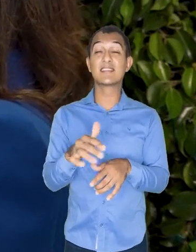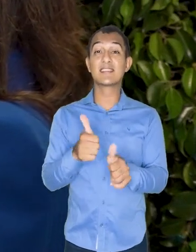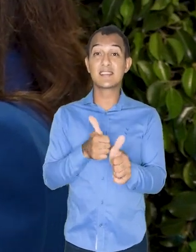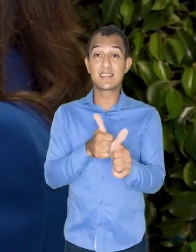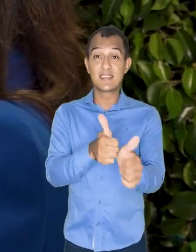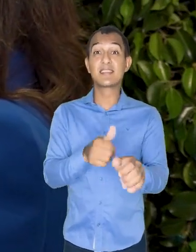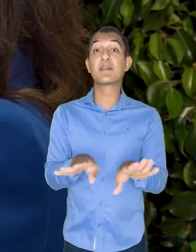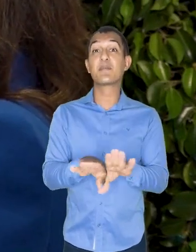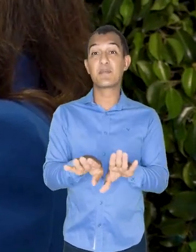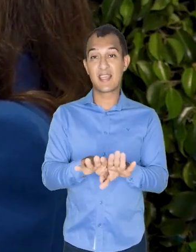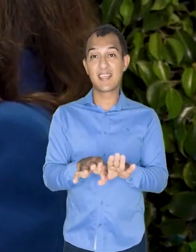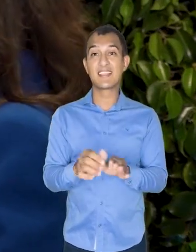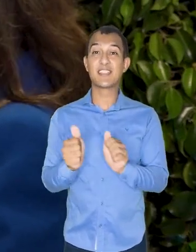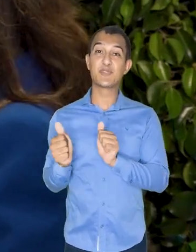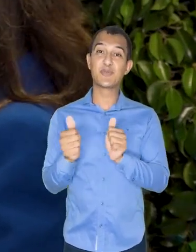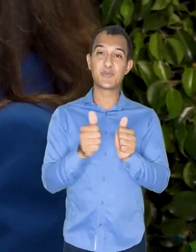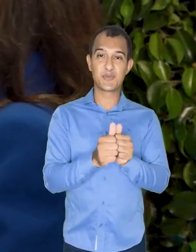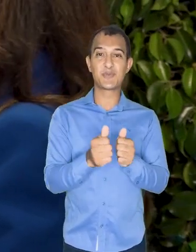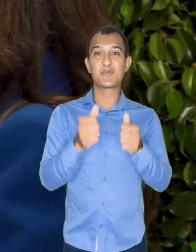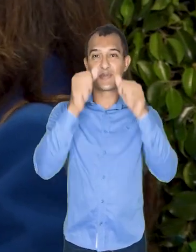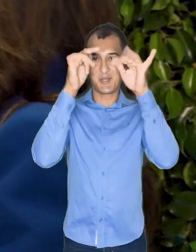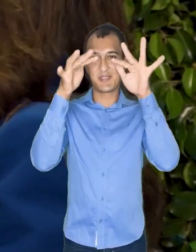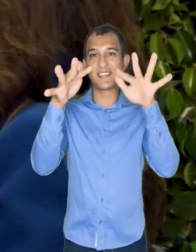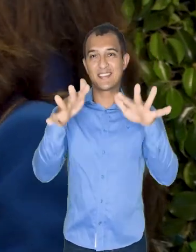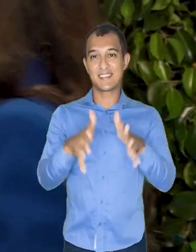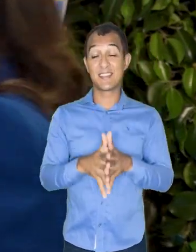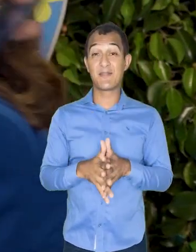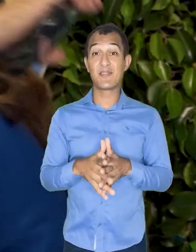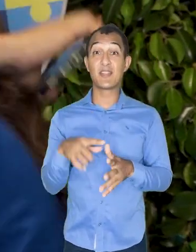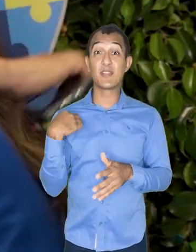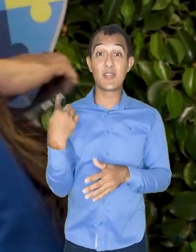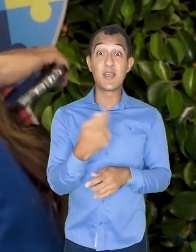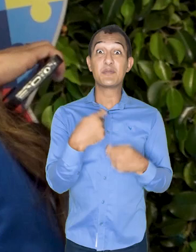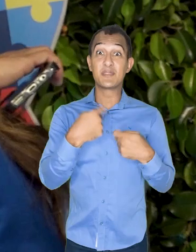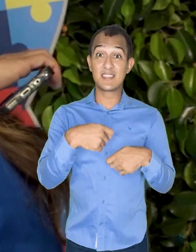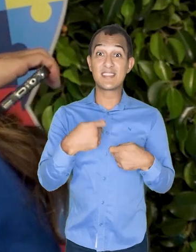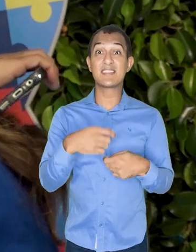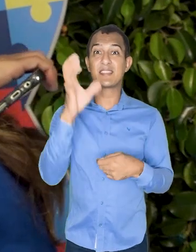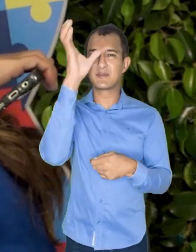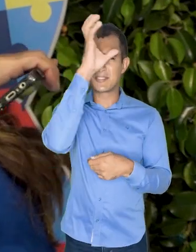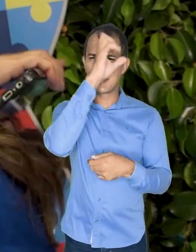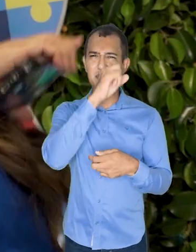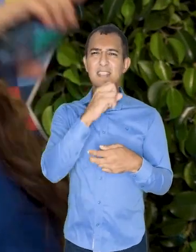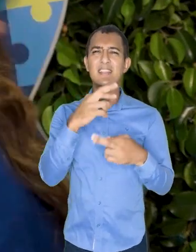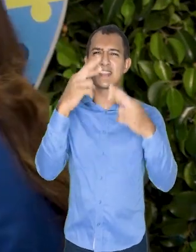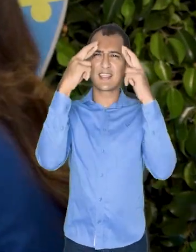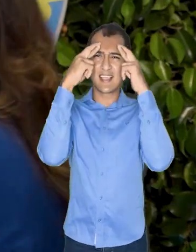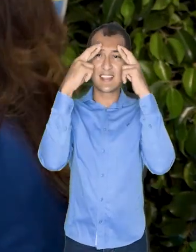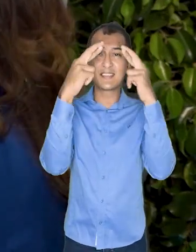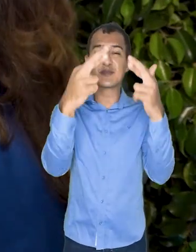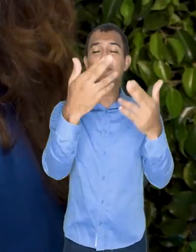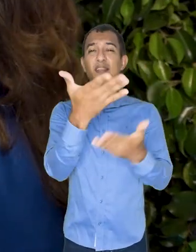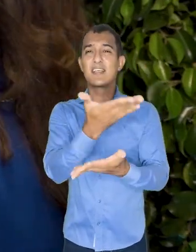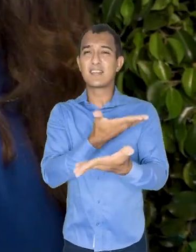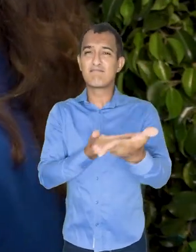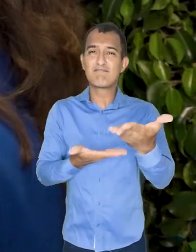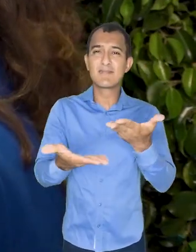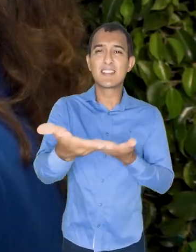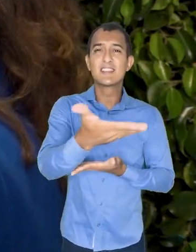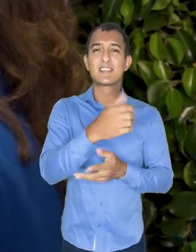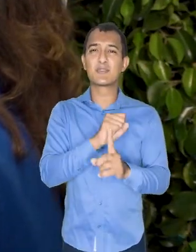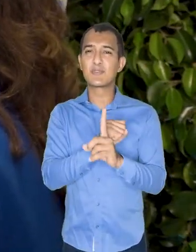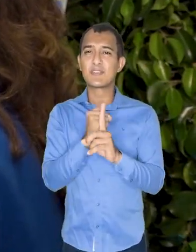beneficiam de ter crianças autistas ao lado delas, porque todos nós temos o que aprender a respeito de